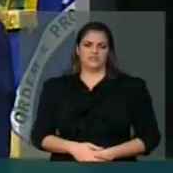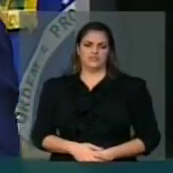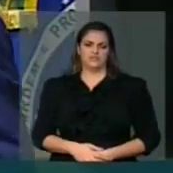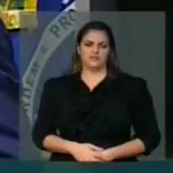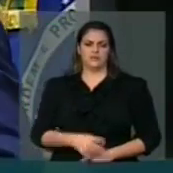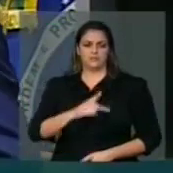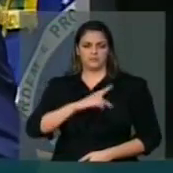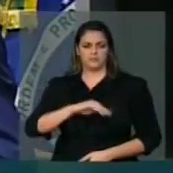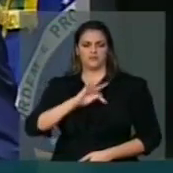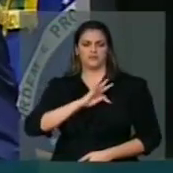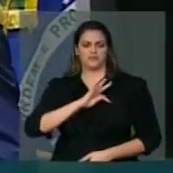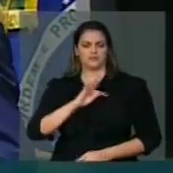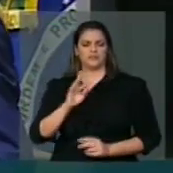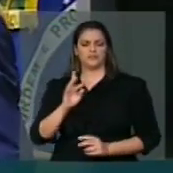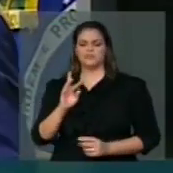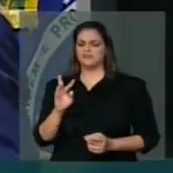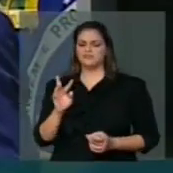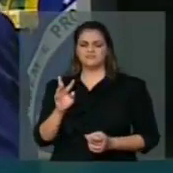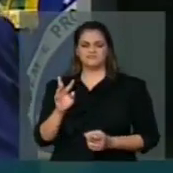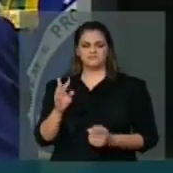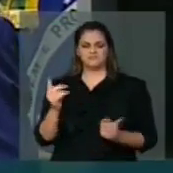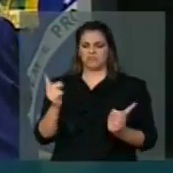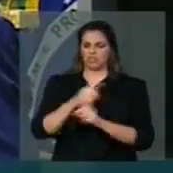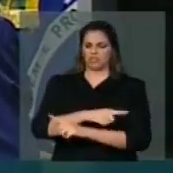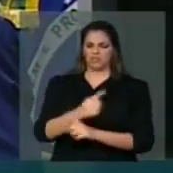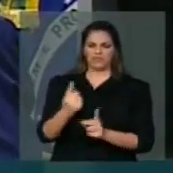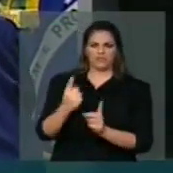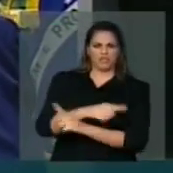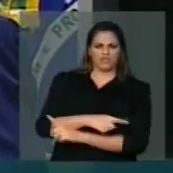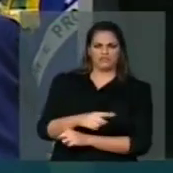tem sido uma constante.